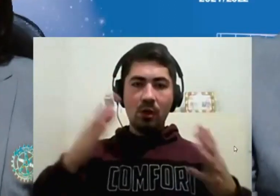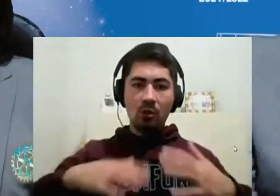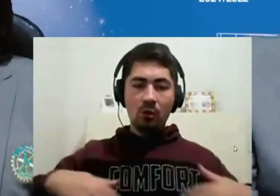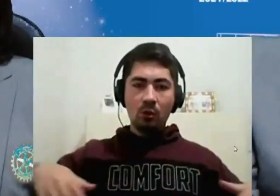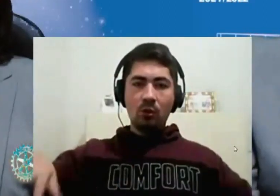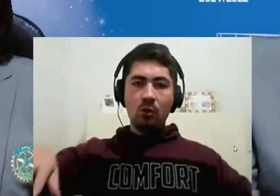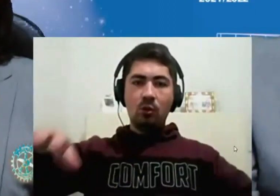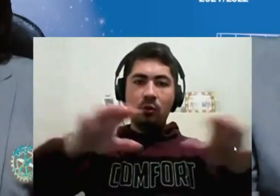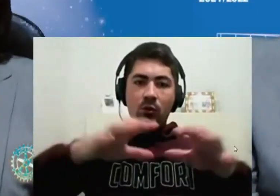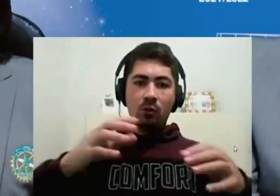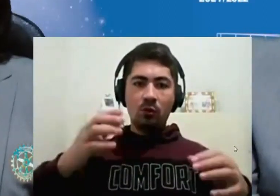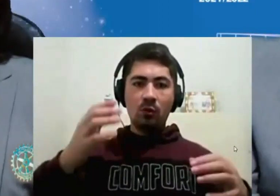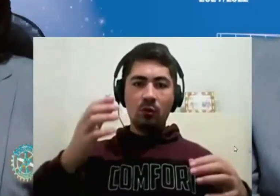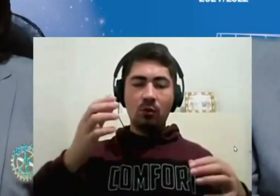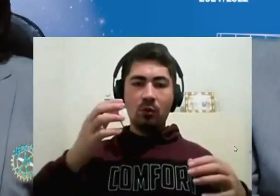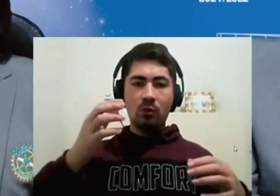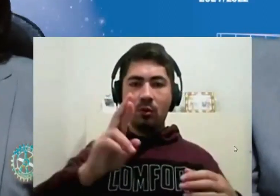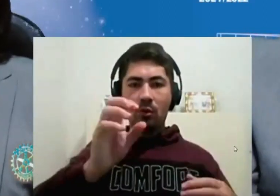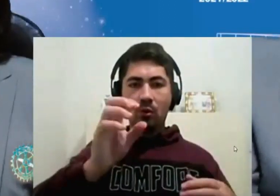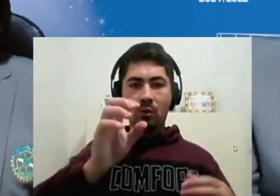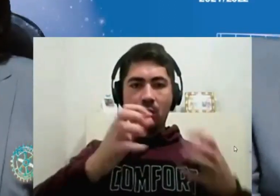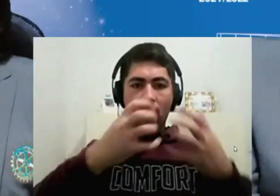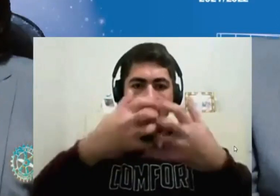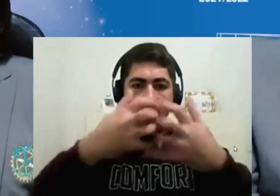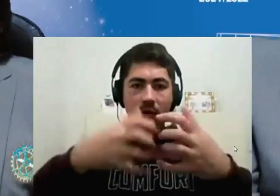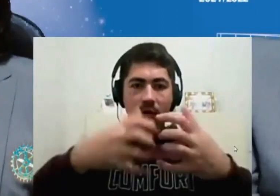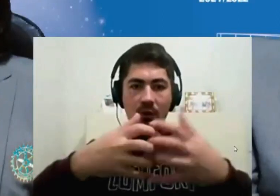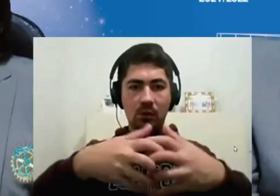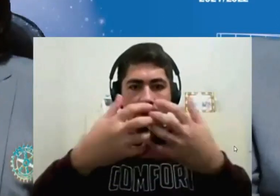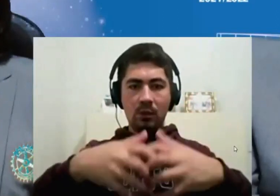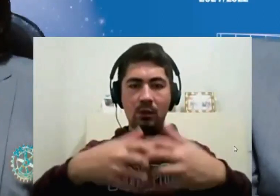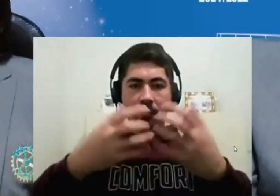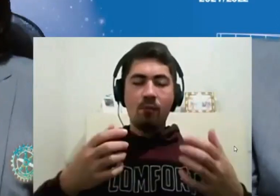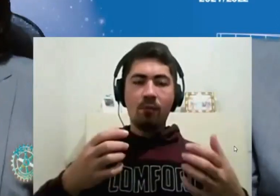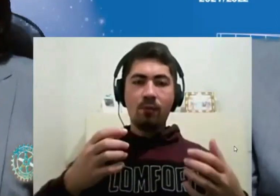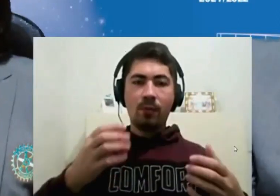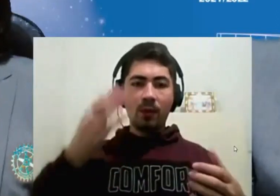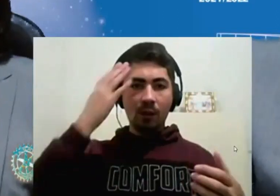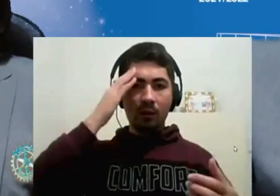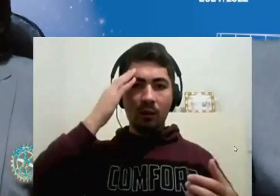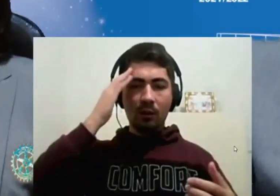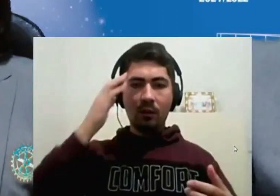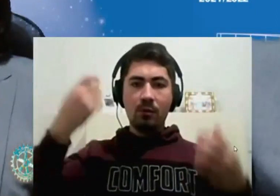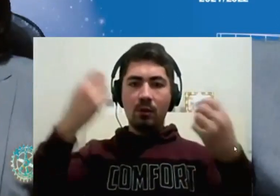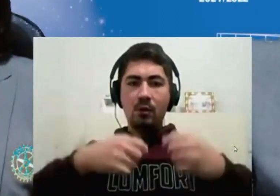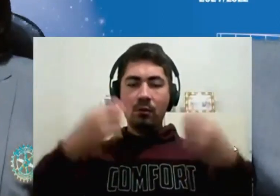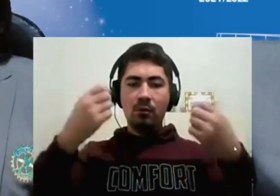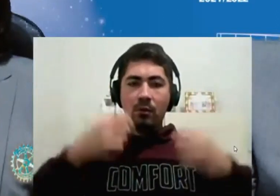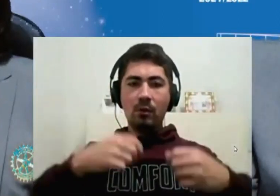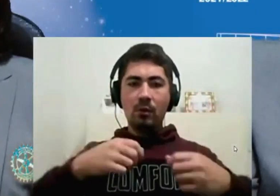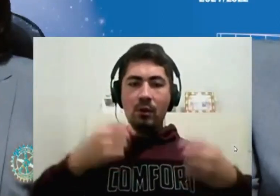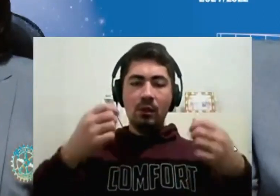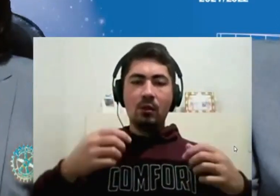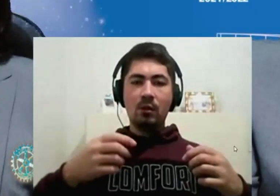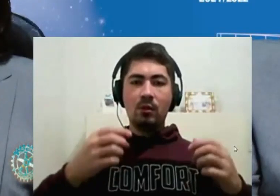Então, nós precisamos, claro, também entender que precisamos, né, estar